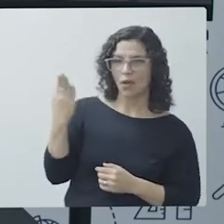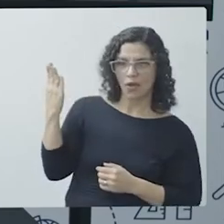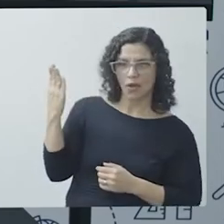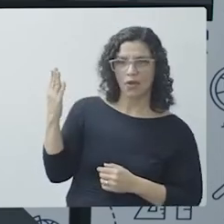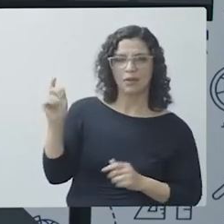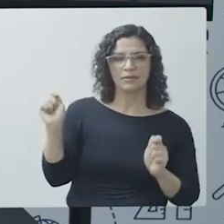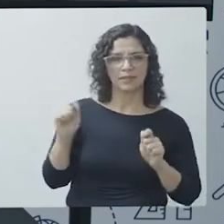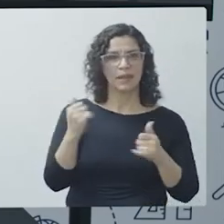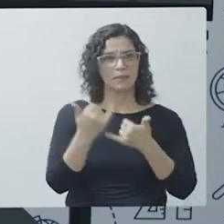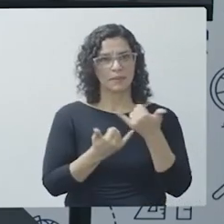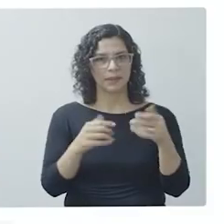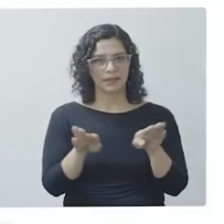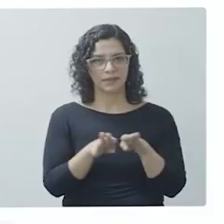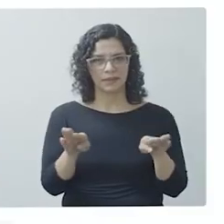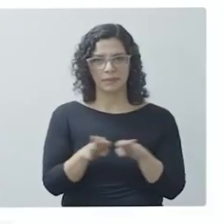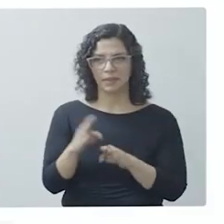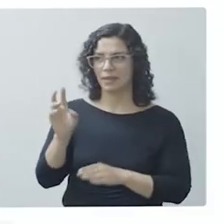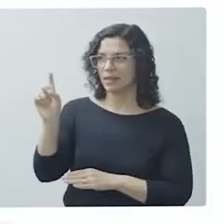Mais uma sugestão.